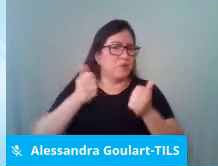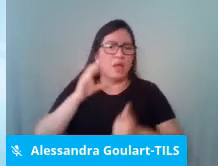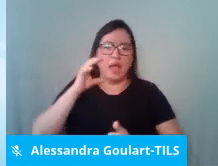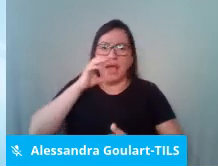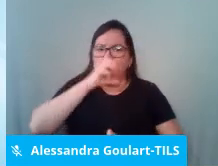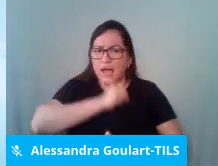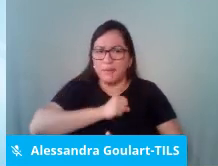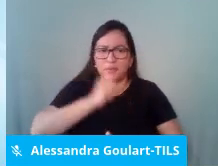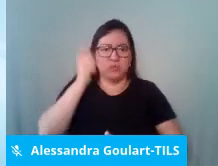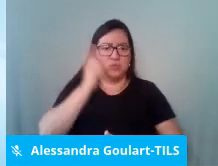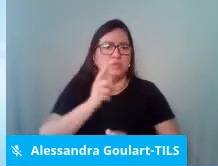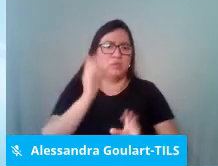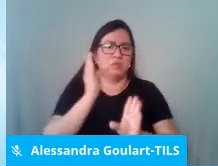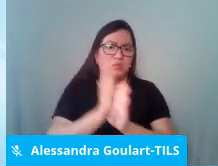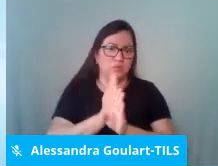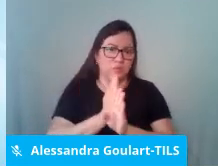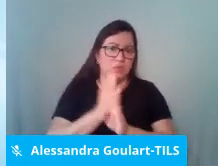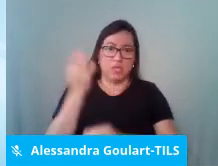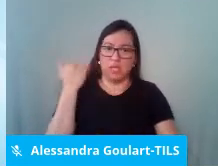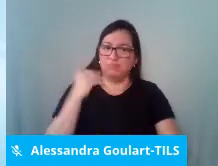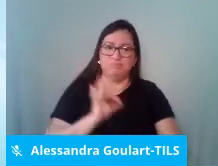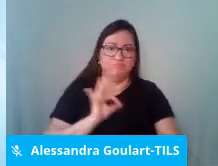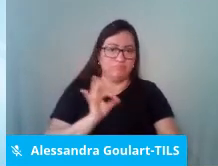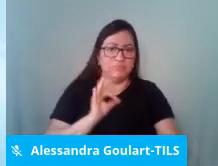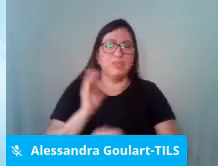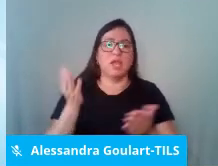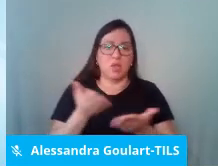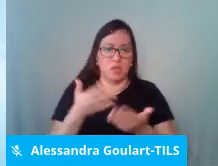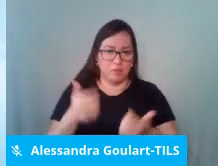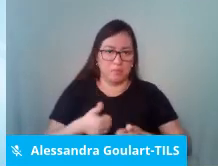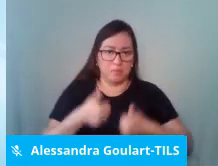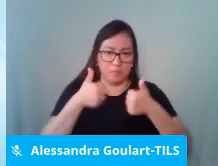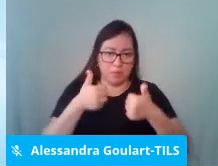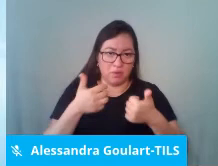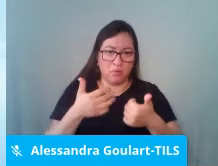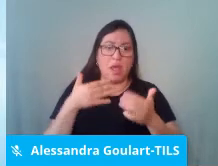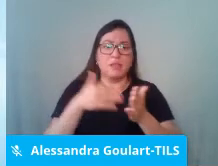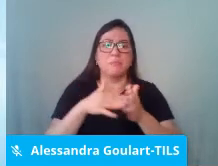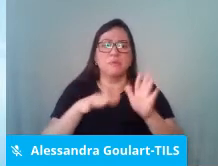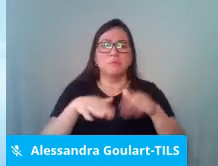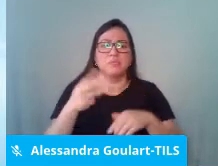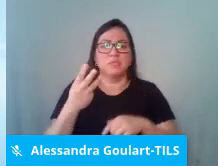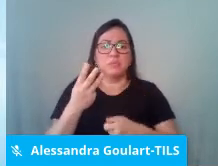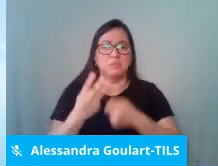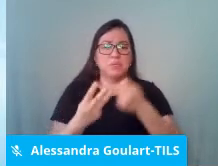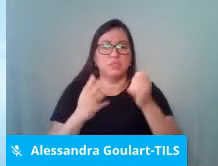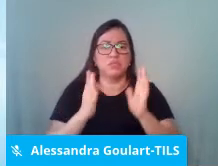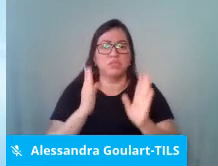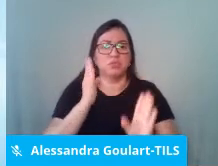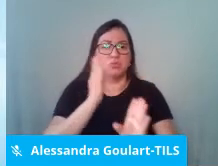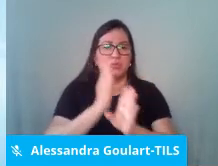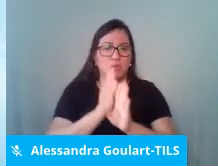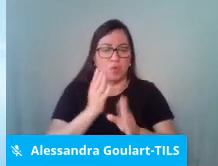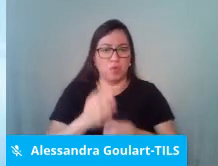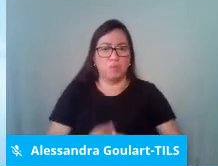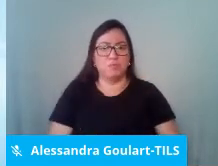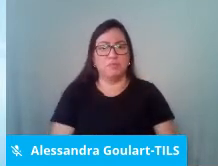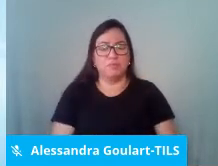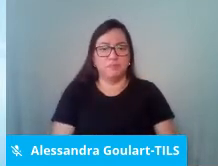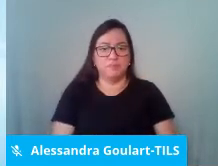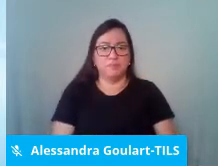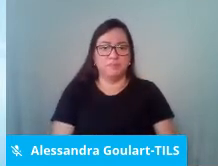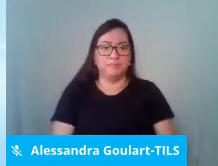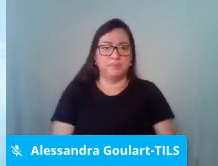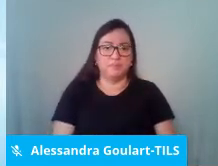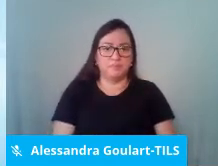né? A metade deles a gente consegue identificar no primeiro trimestre. Então, o próximo item do slide, que seria o